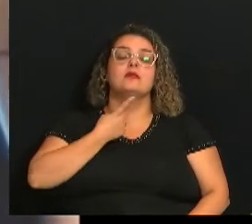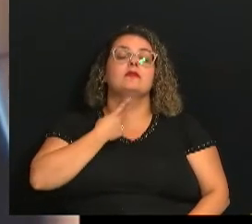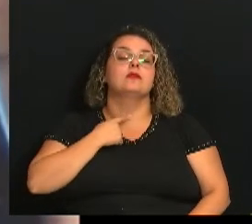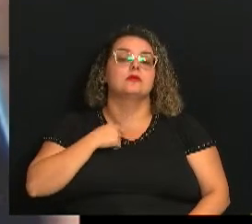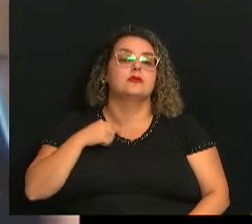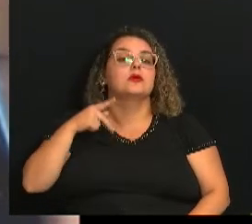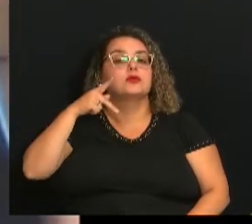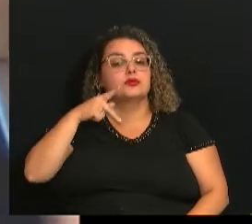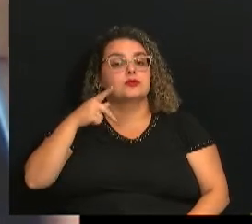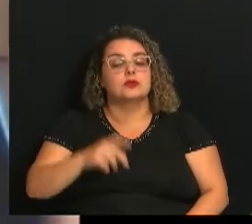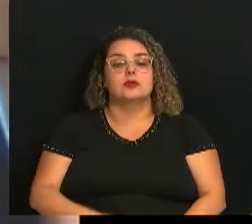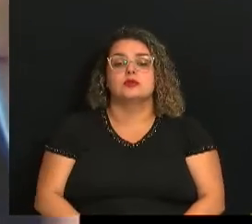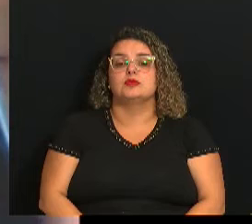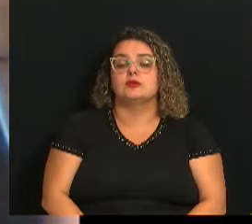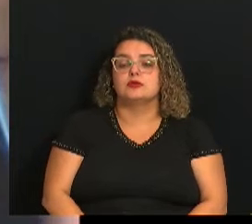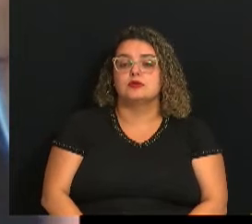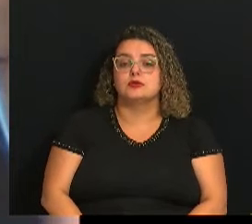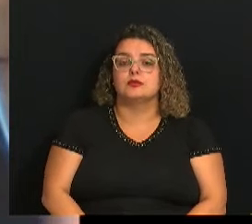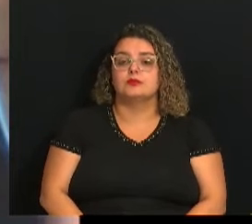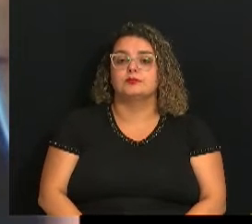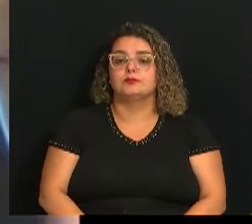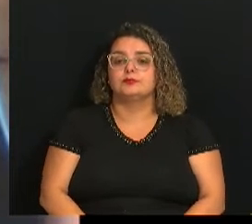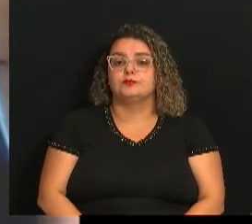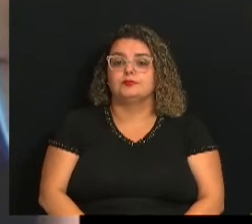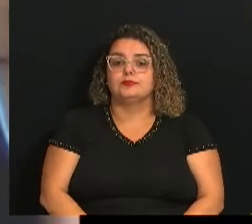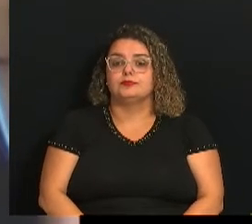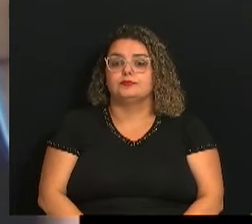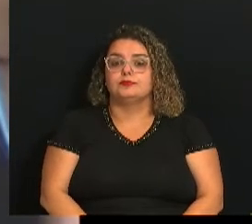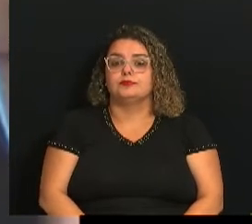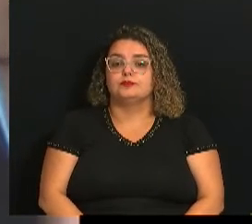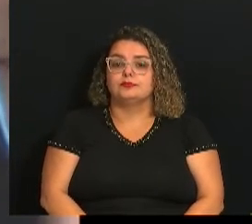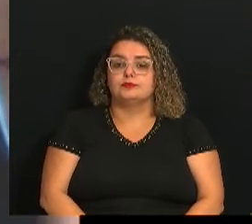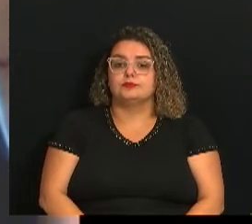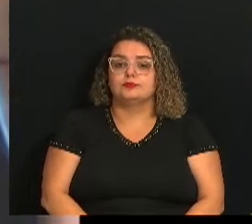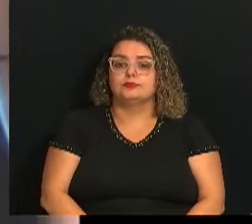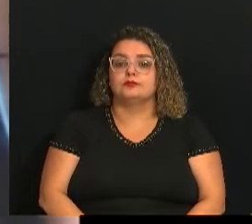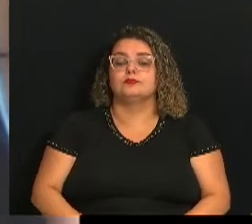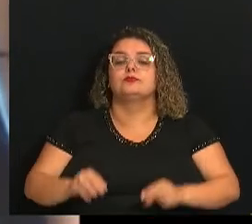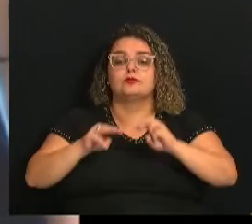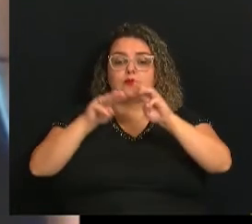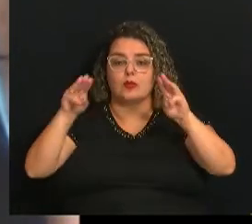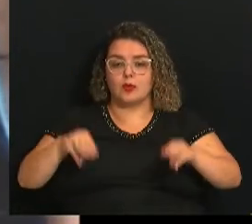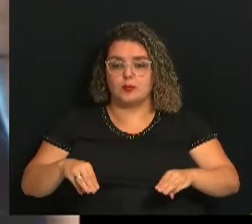Quando a gente pega, por exemplo, o Museu da Imagem do Som,